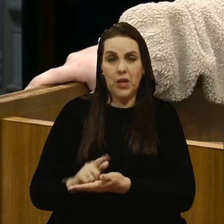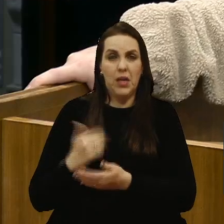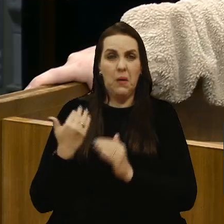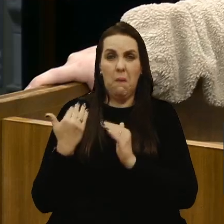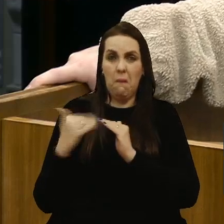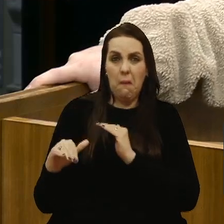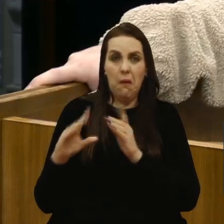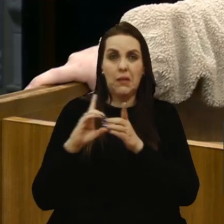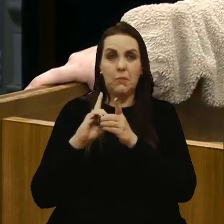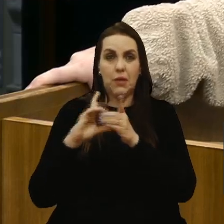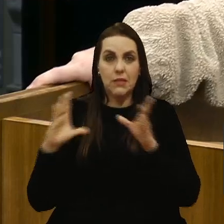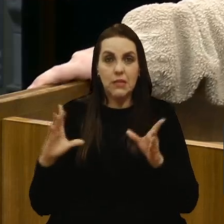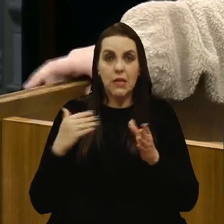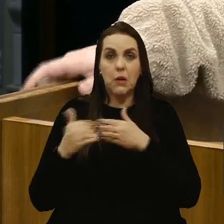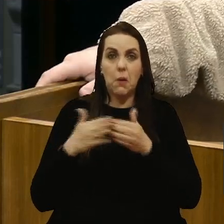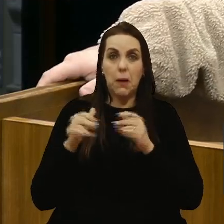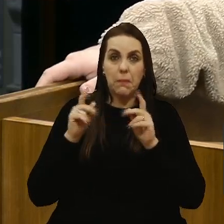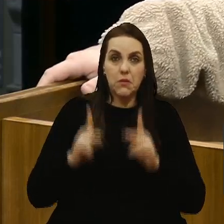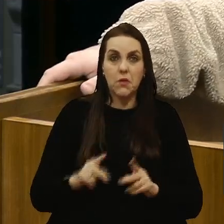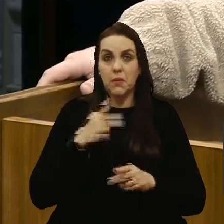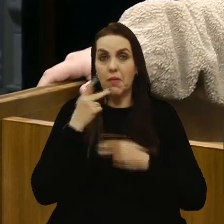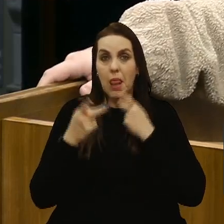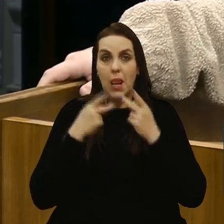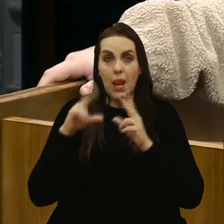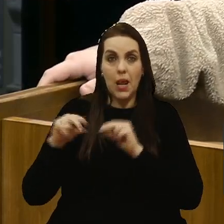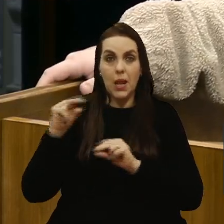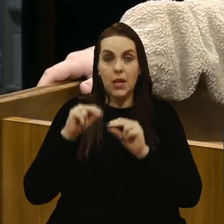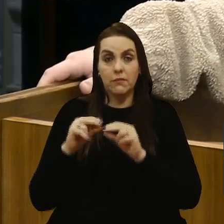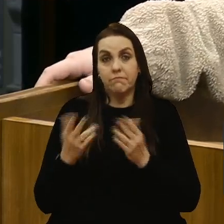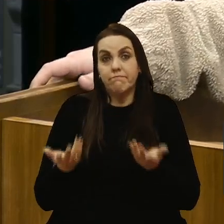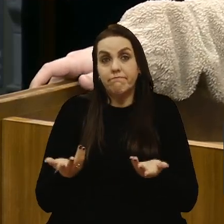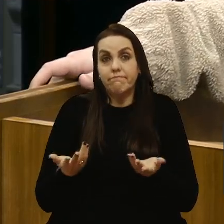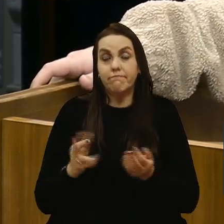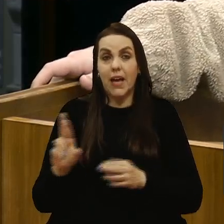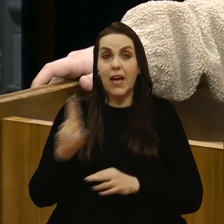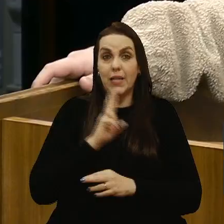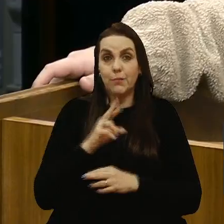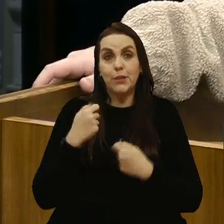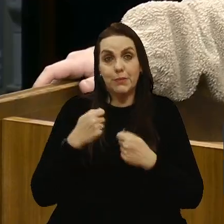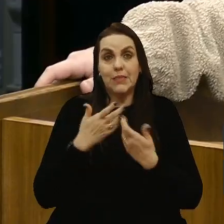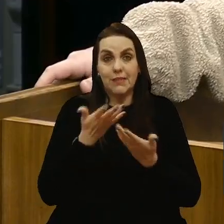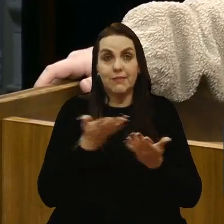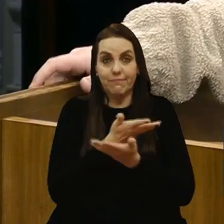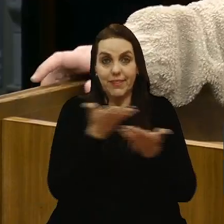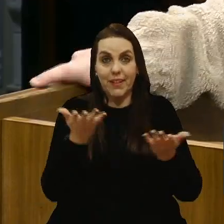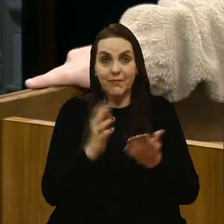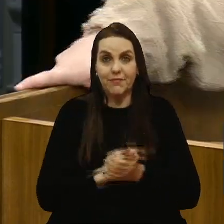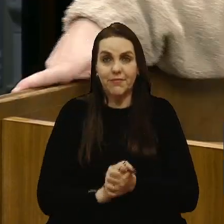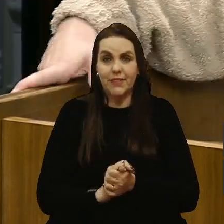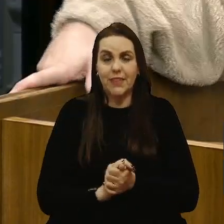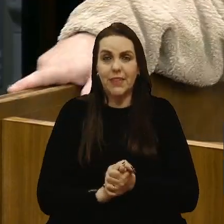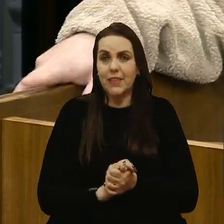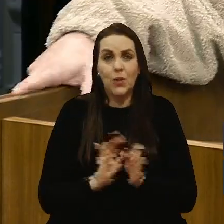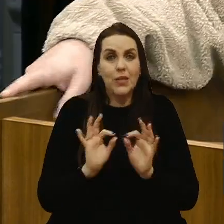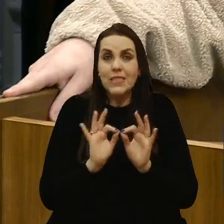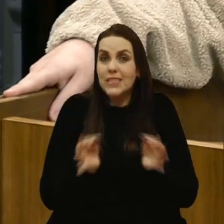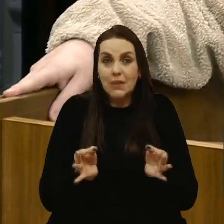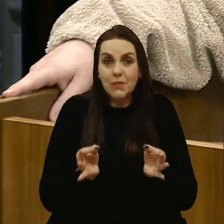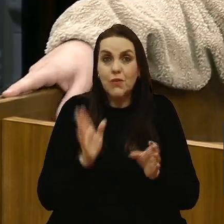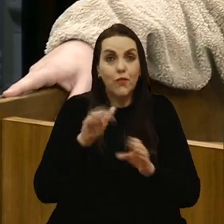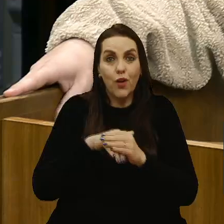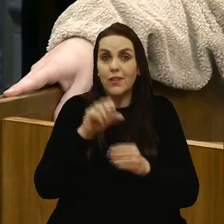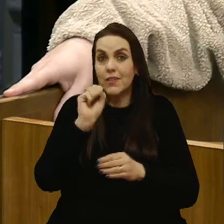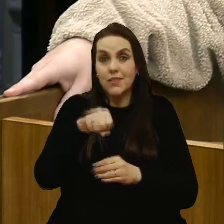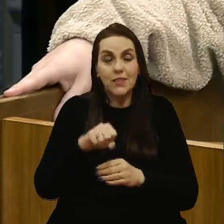antidemocrática, essas coisas que qualquer um pode falar aí, e a resposta vai ter que ser dada. Então é trisimples aqui, vota sim, fica